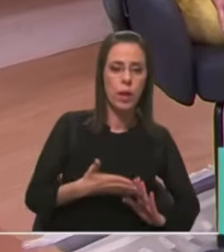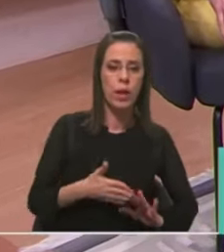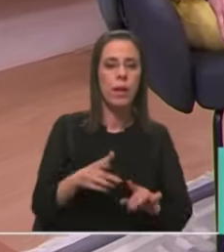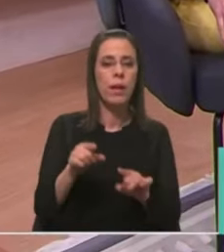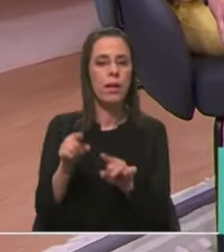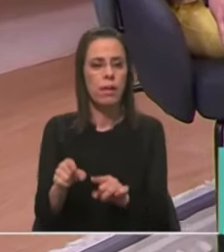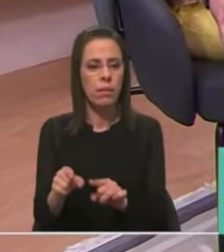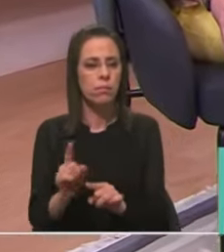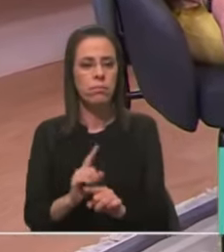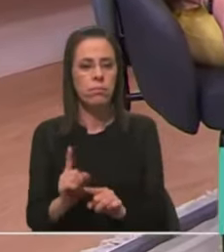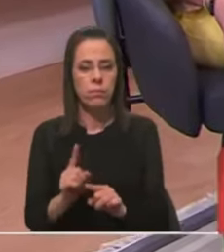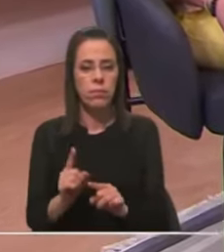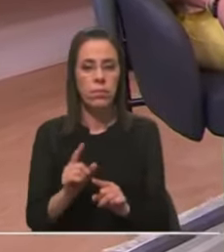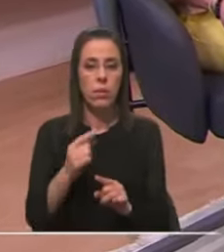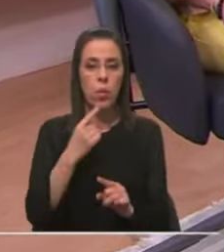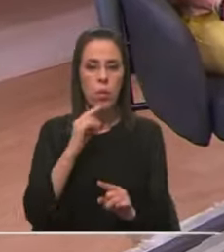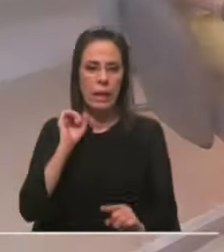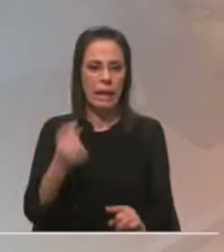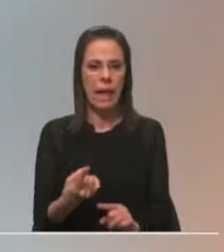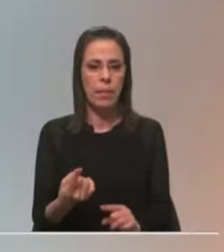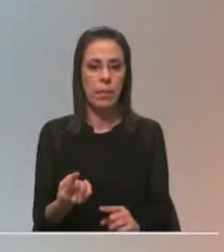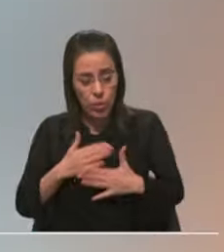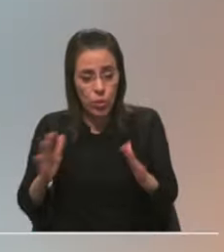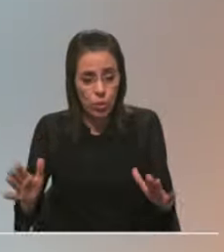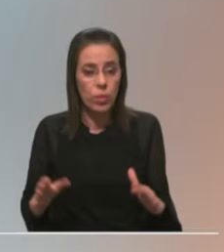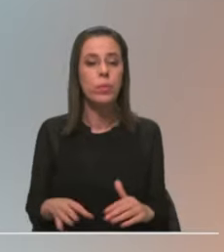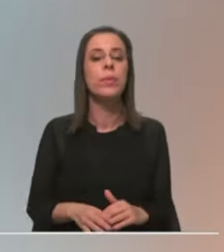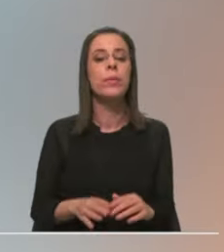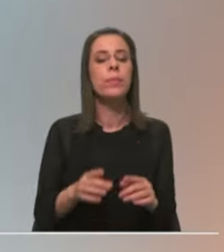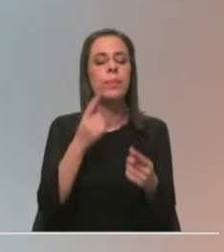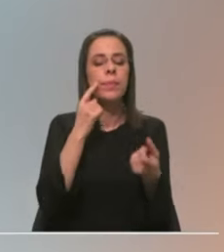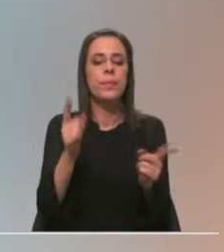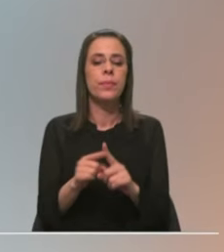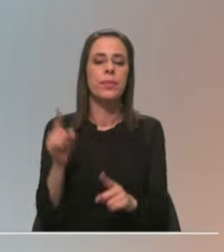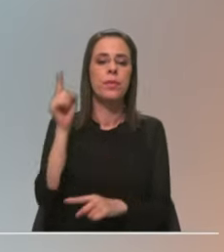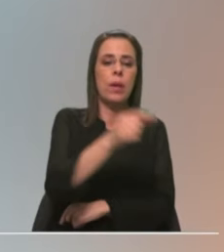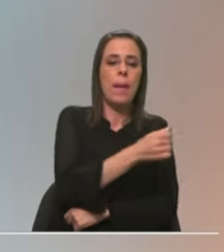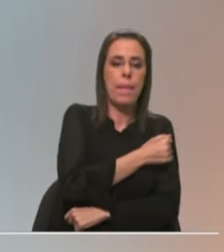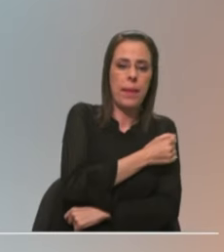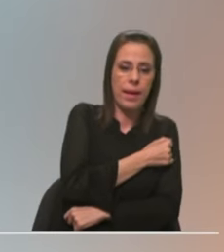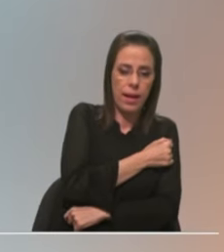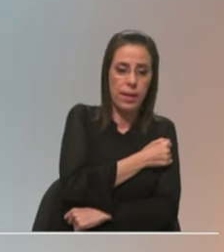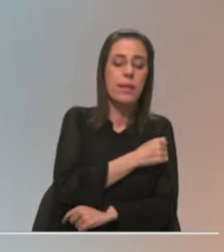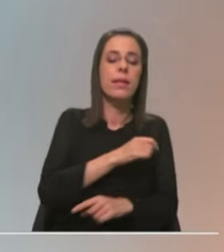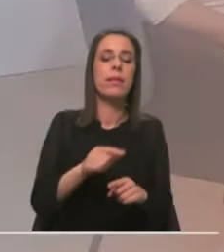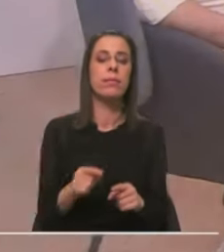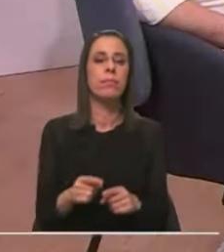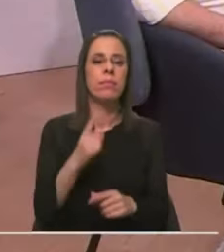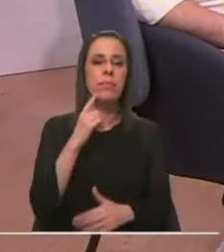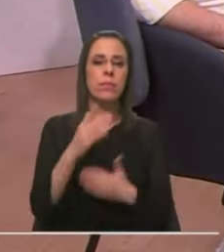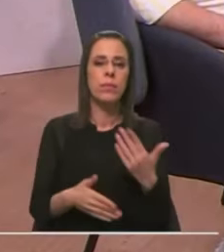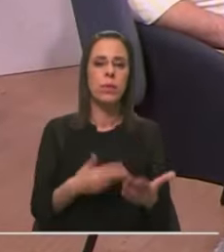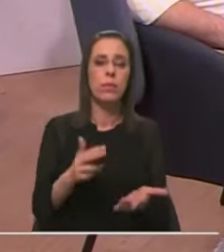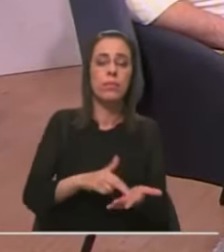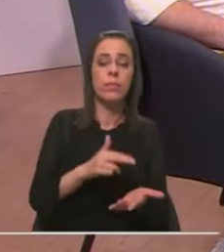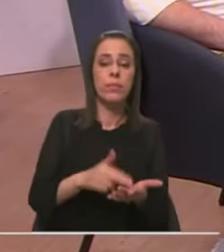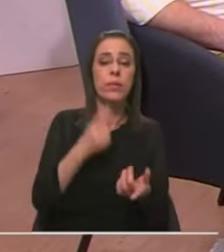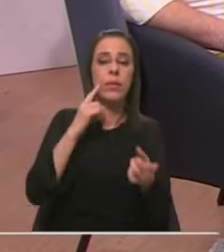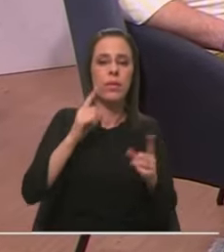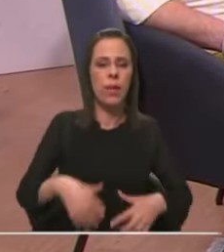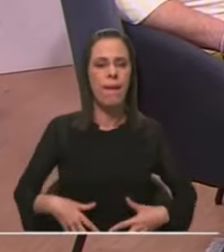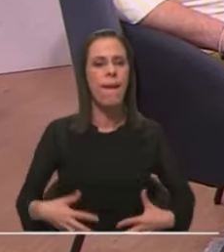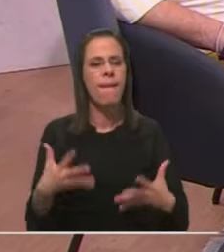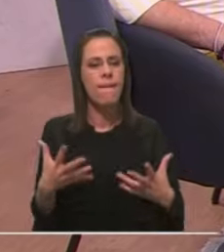mas desta vez foi ultra rápido. Volta para casa, e continua a aguardar, volta a